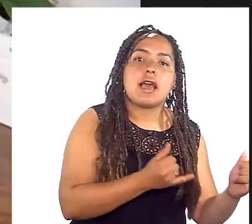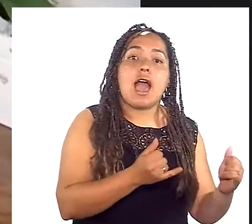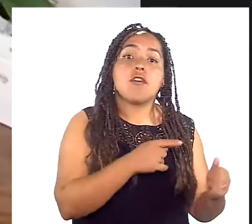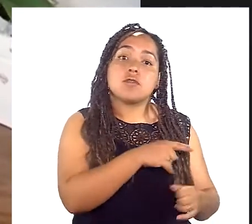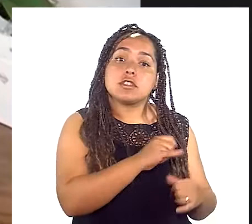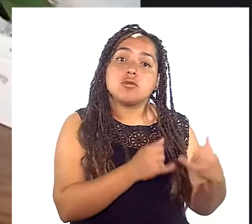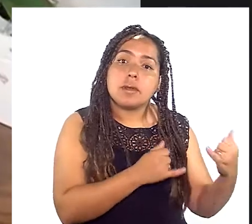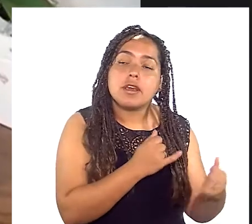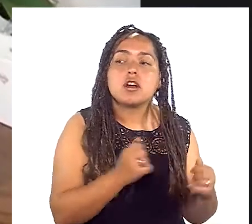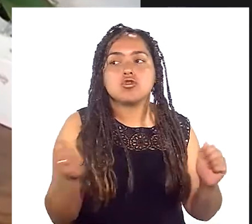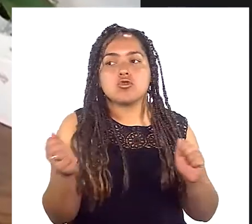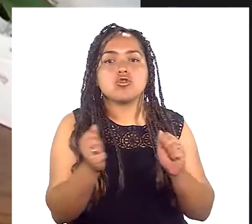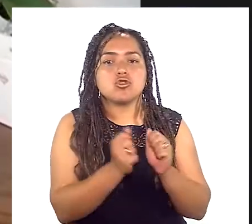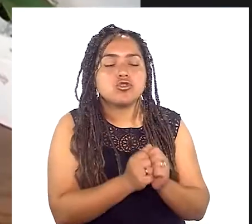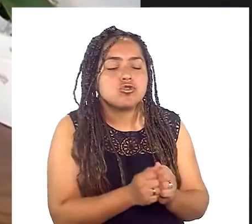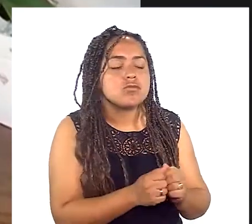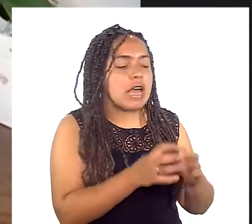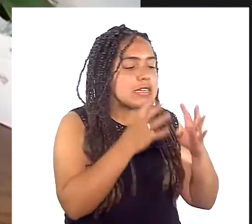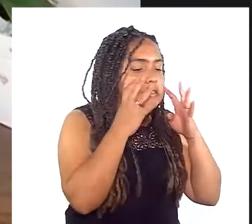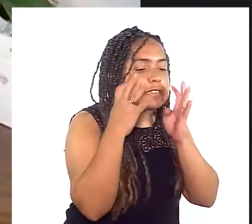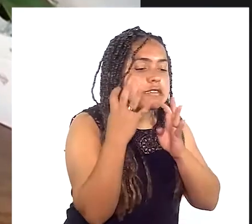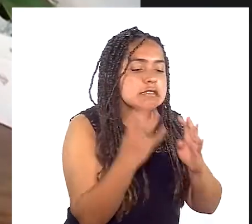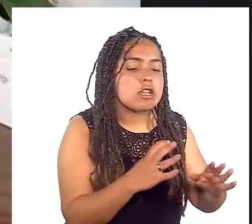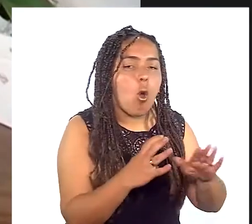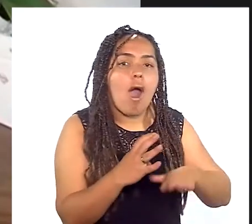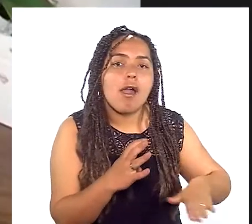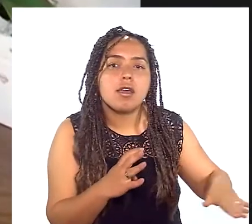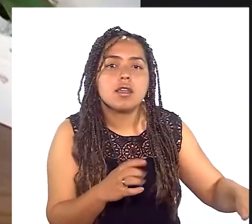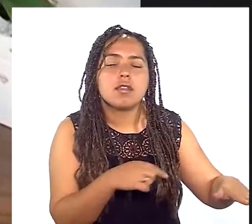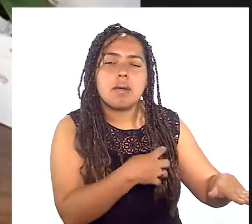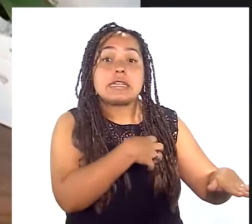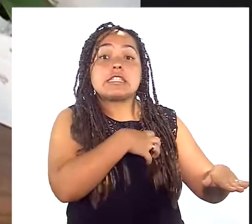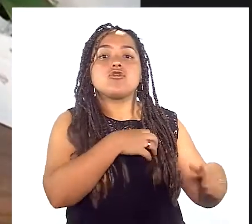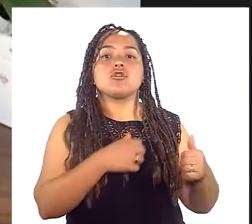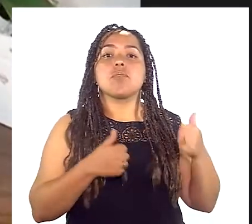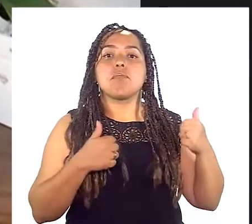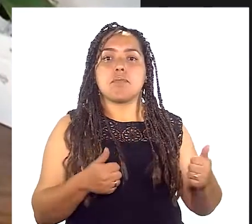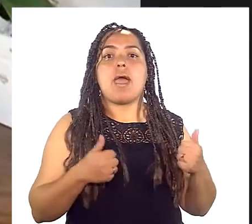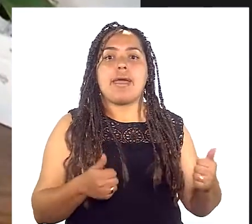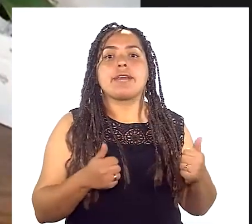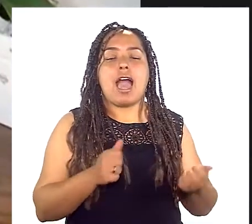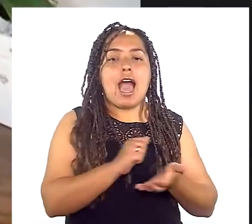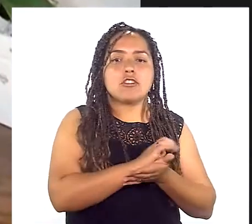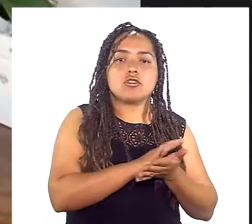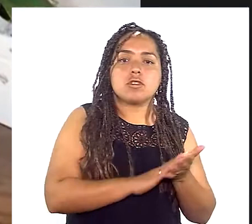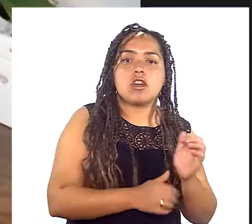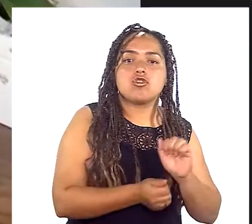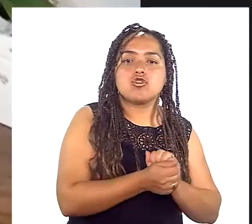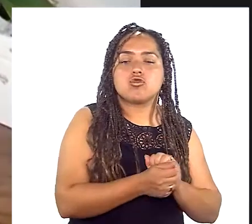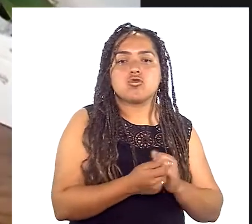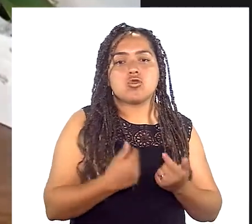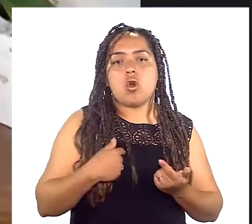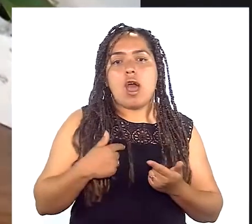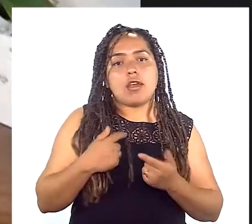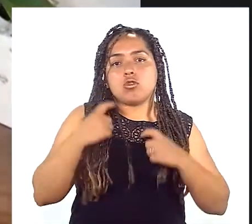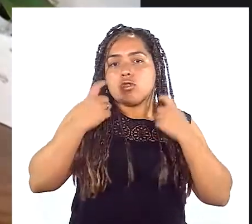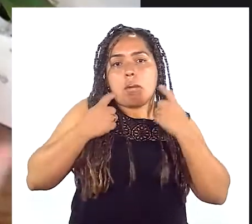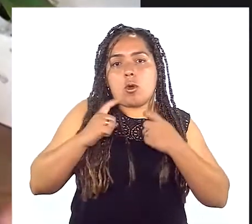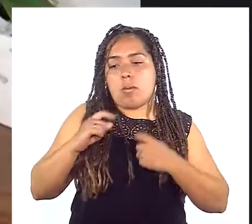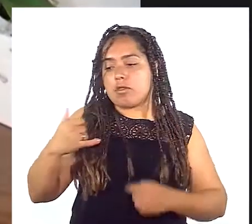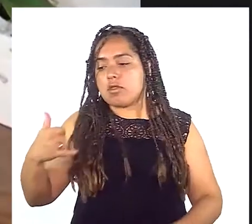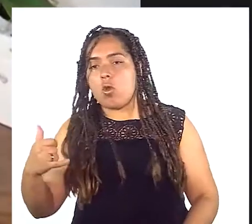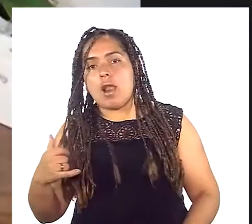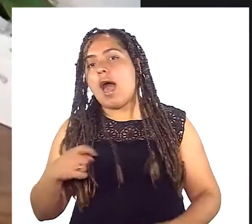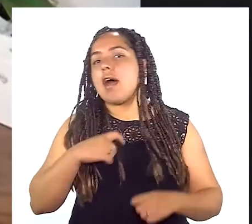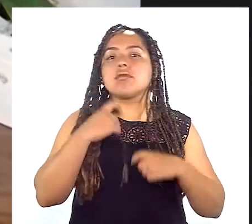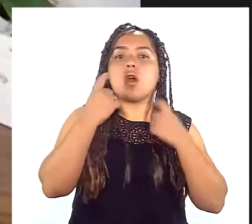com você. E quando você estiver brincando, realmente estar inteira para a criança e ter aquele momento ali de atividade sem estar preocupado com o celular e